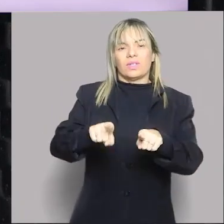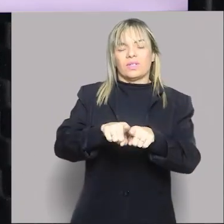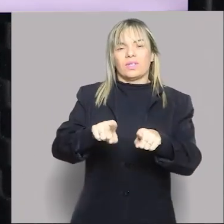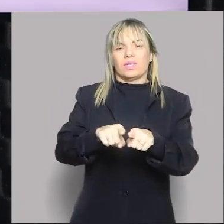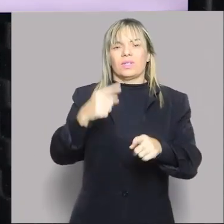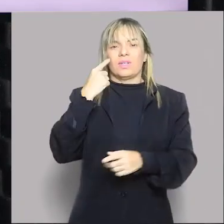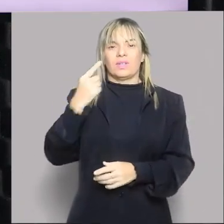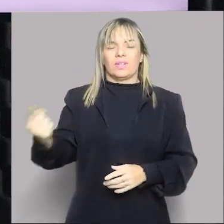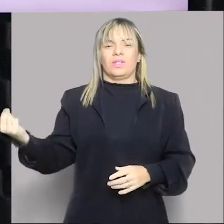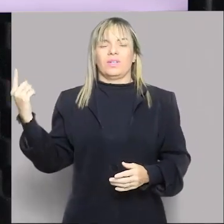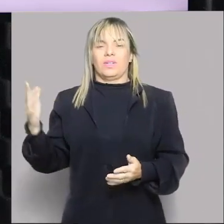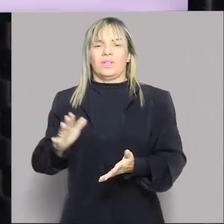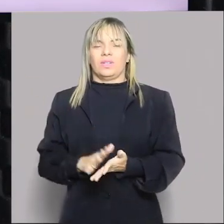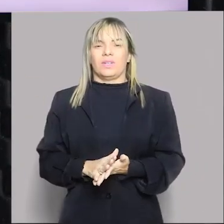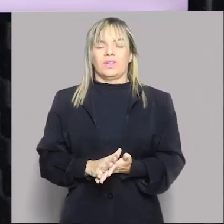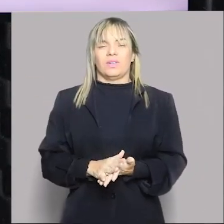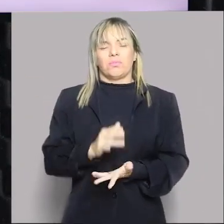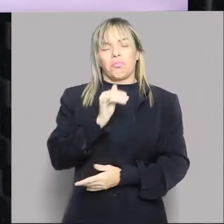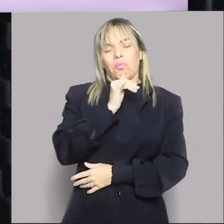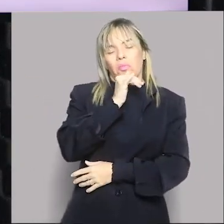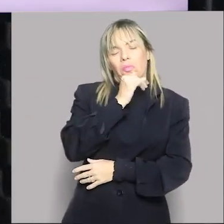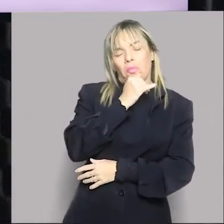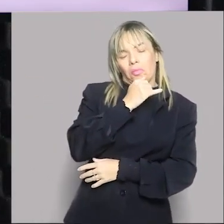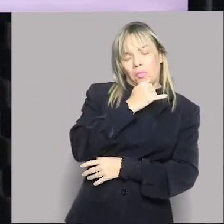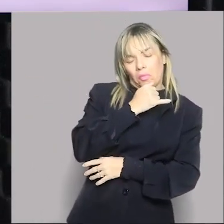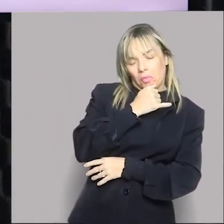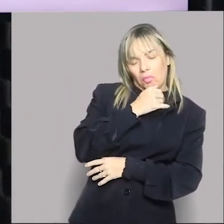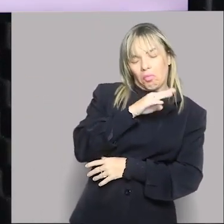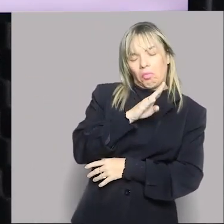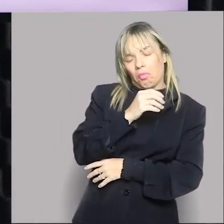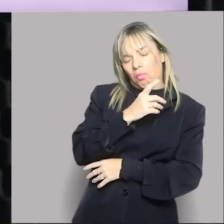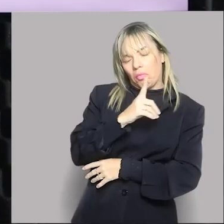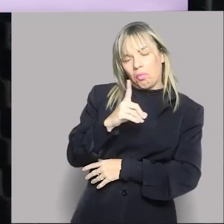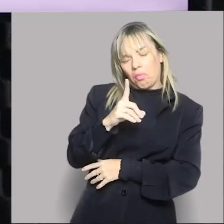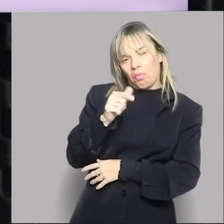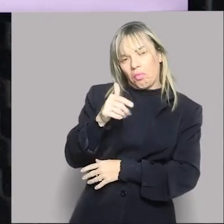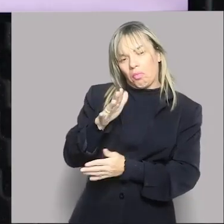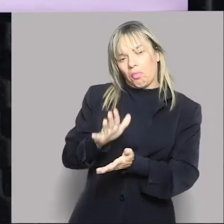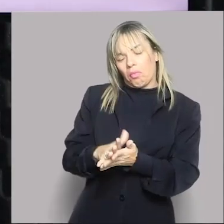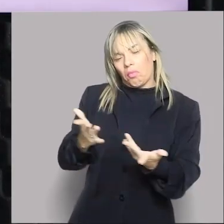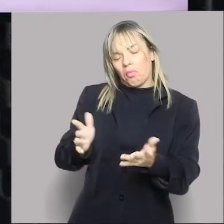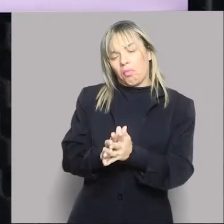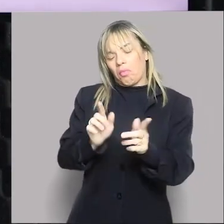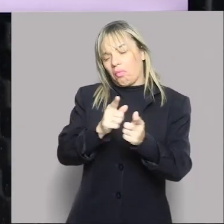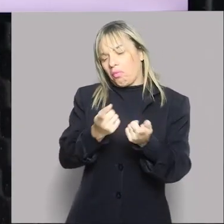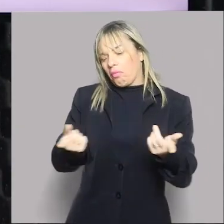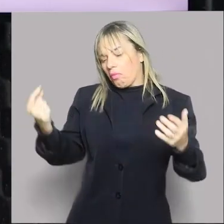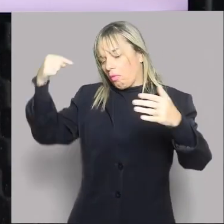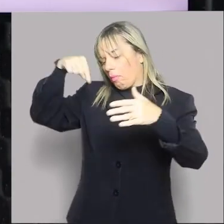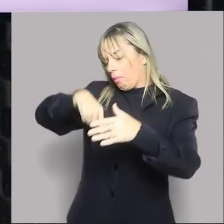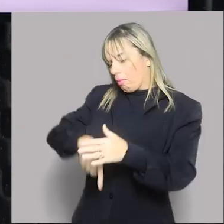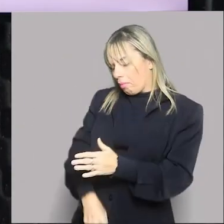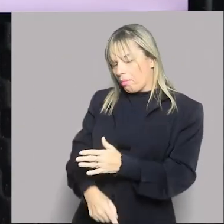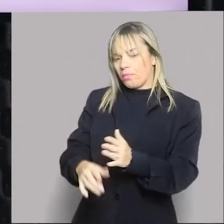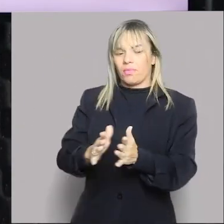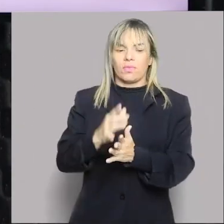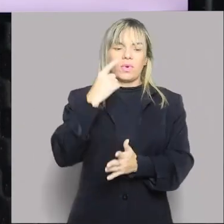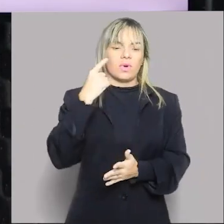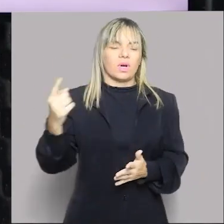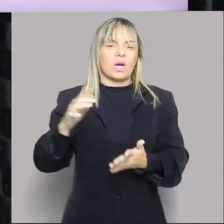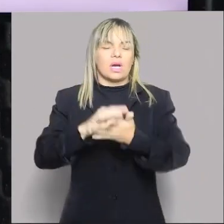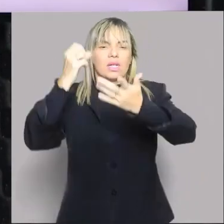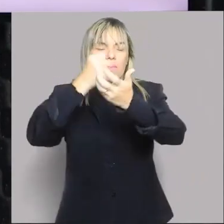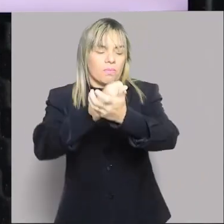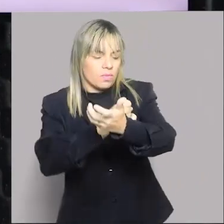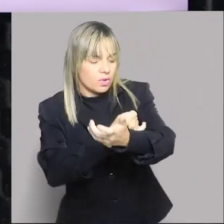dá assim, quando você está na bad, que você chama, a música parece assim, te joga dentro do buraco, é mais ou menos isso. Esse fator